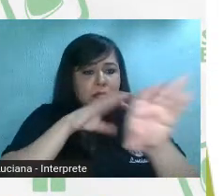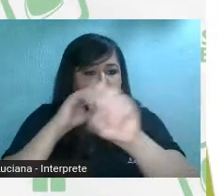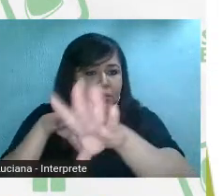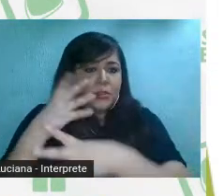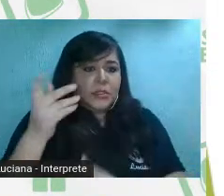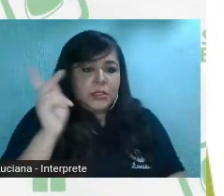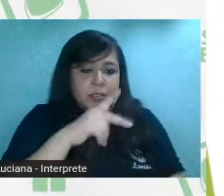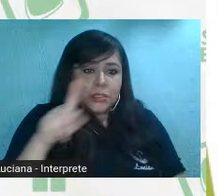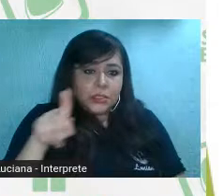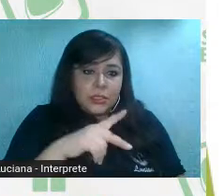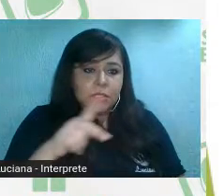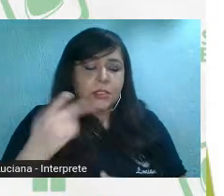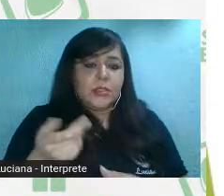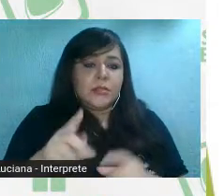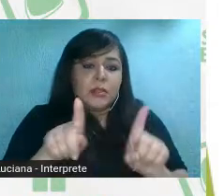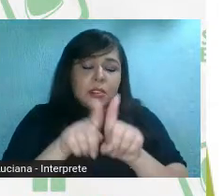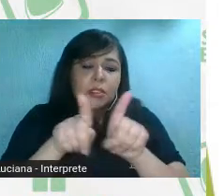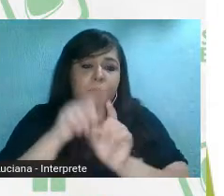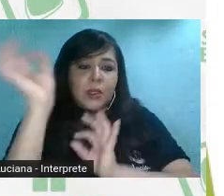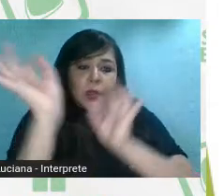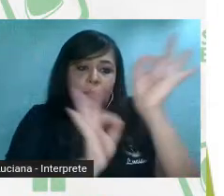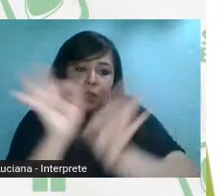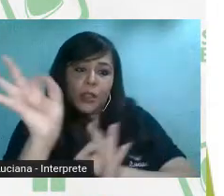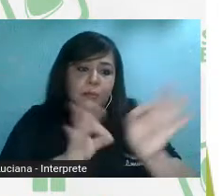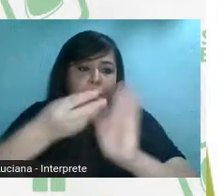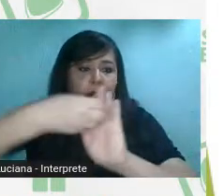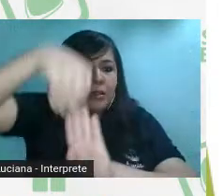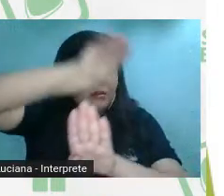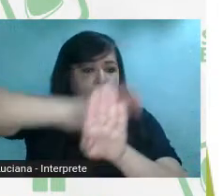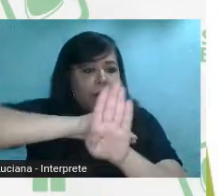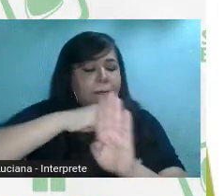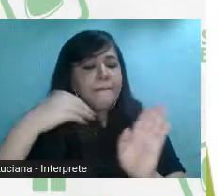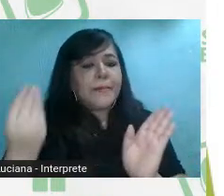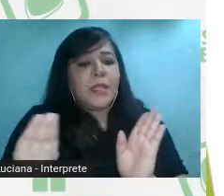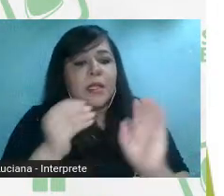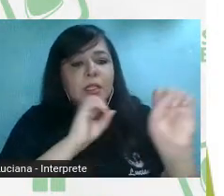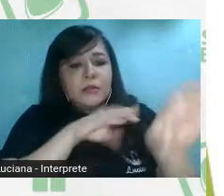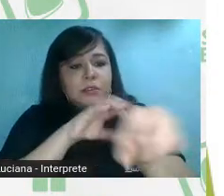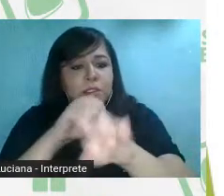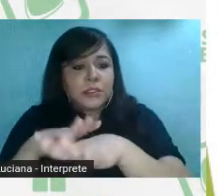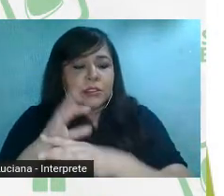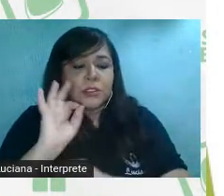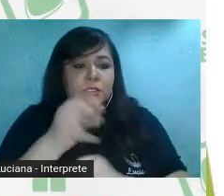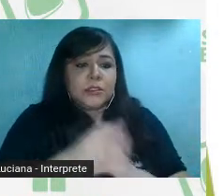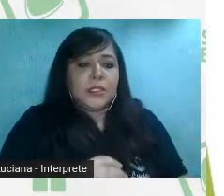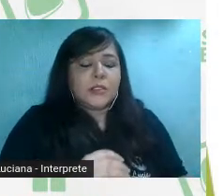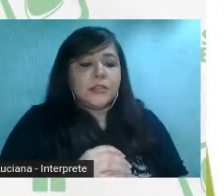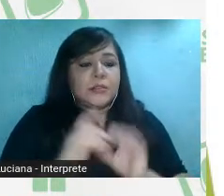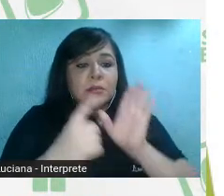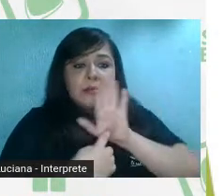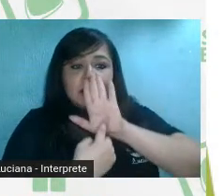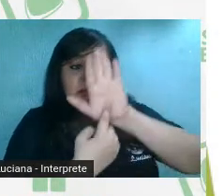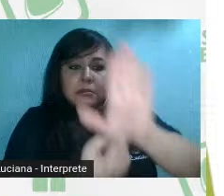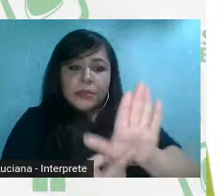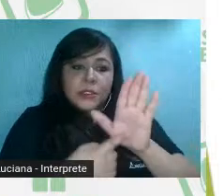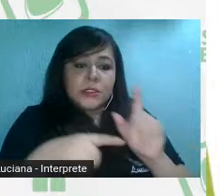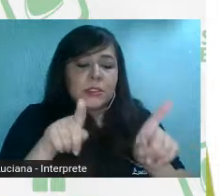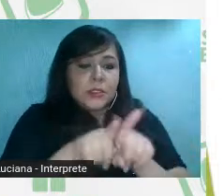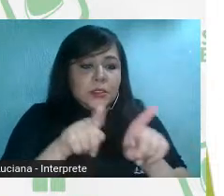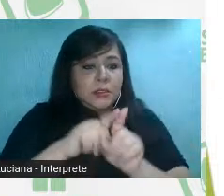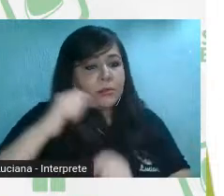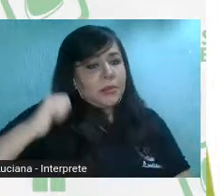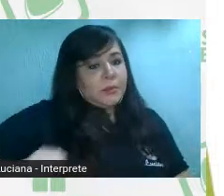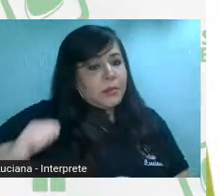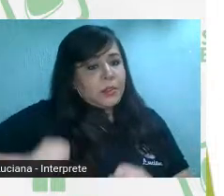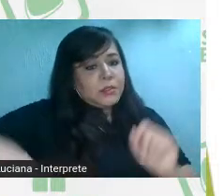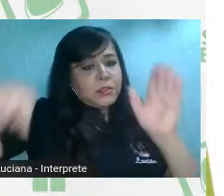foi a elaboração de plano de aulas, né. O plano de aula, ele tem a finalidade de apresentar aos bolsistas o objetivo de um planejamento